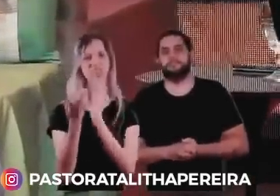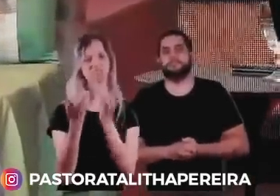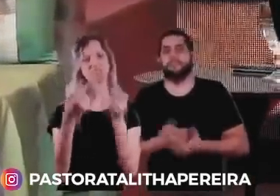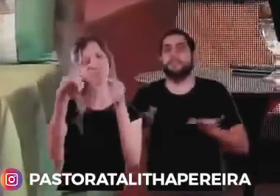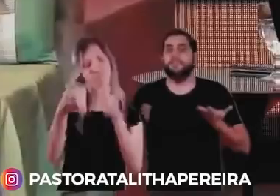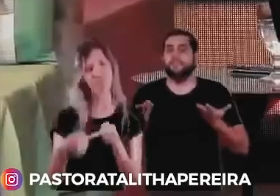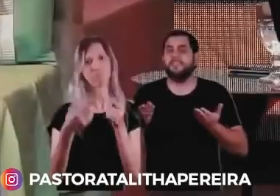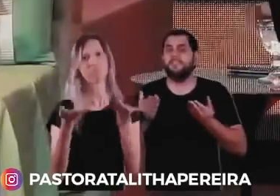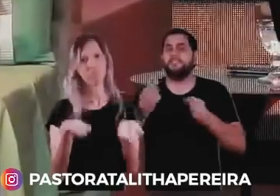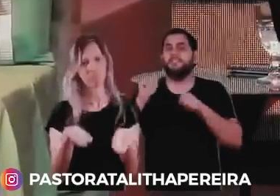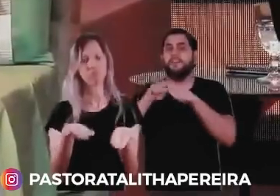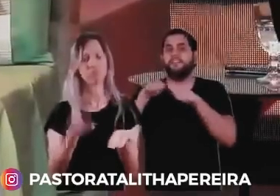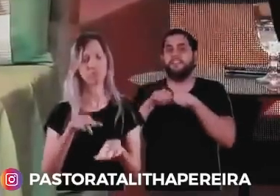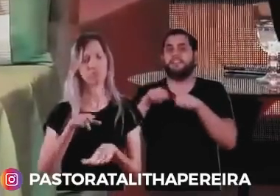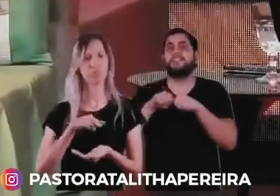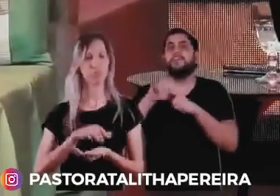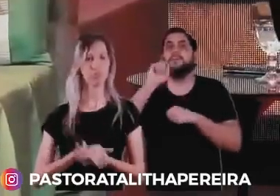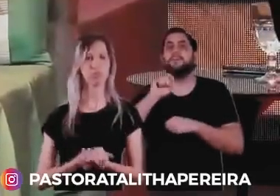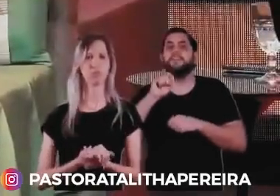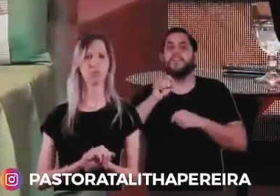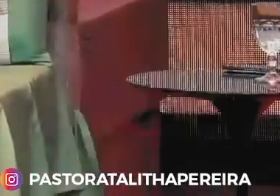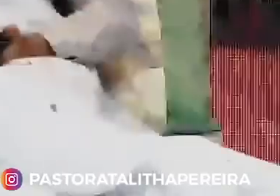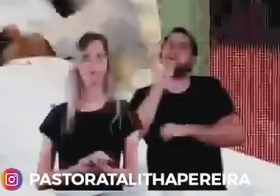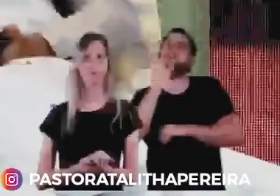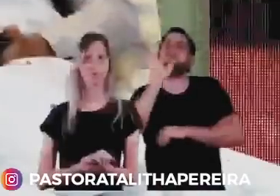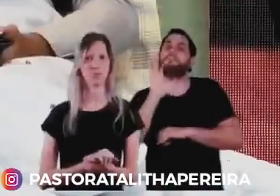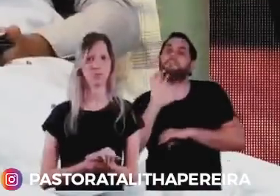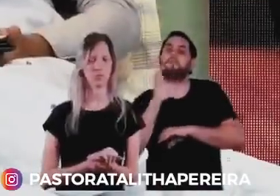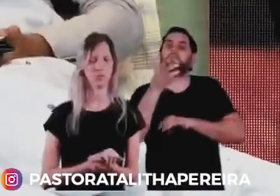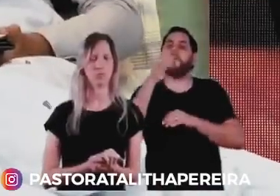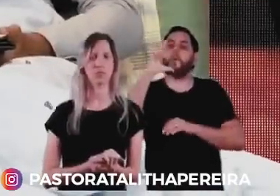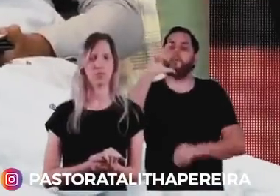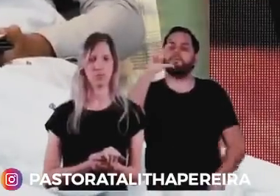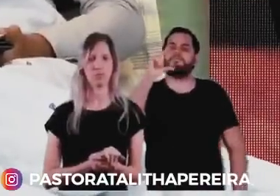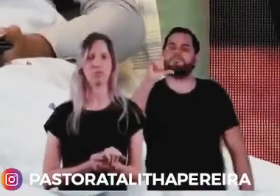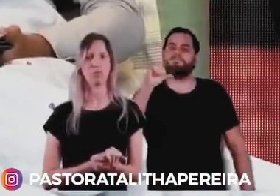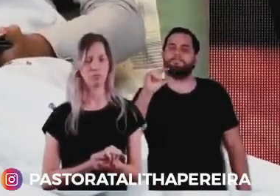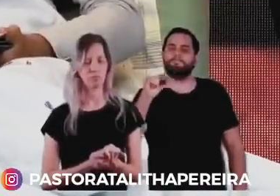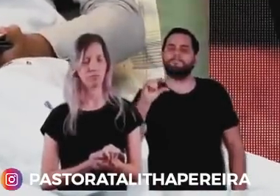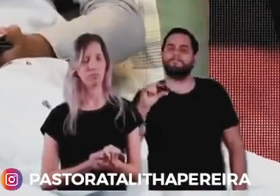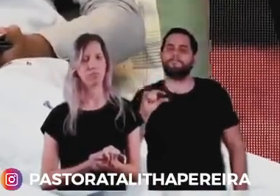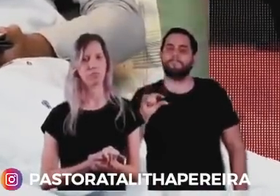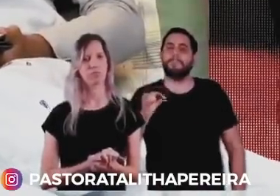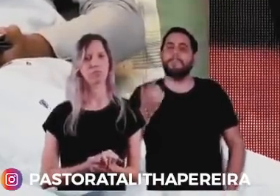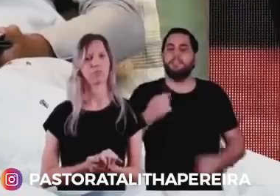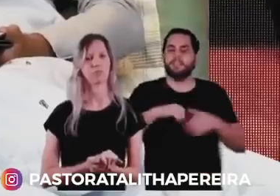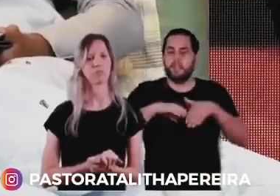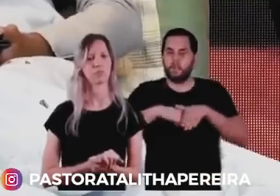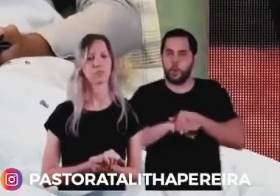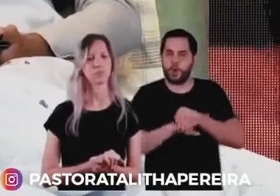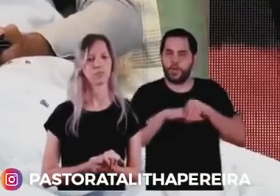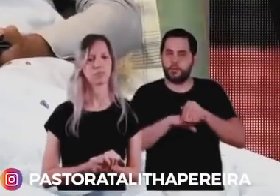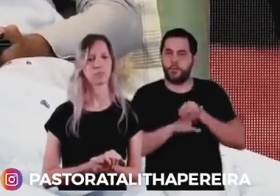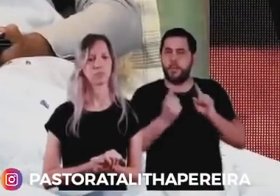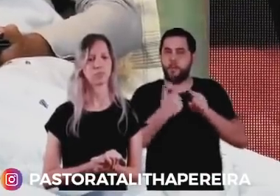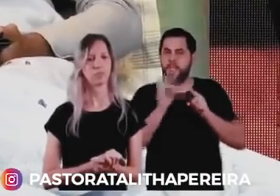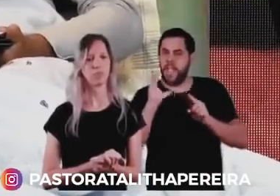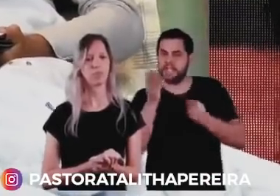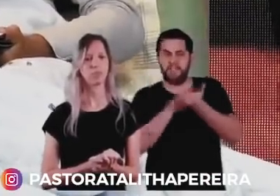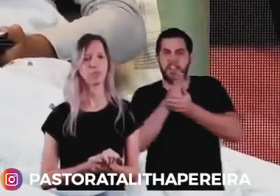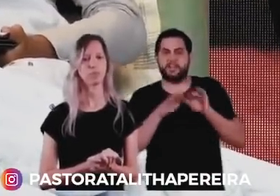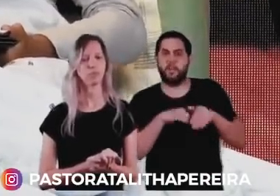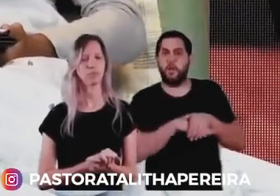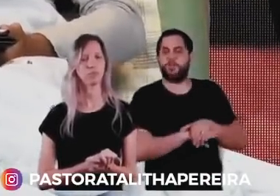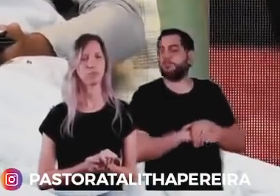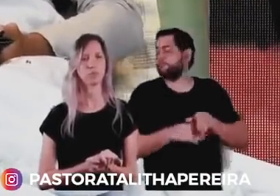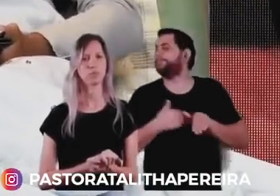grosseria. Reduz a probabilidade de solução, gente. E coloca os problemas embaixo de um tapete, porque não soluciona. Aí